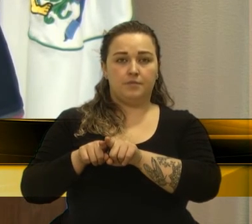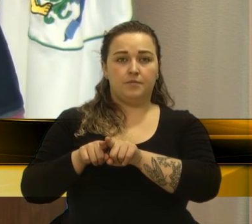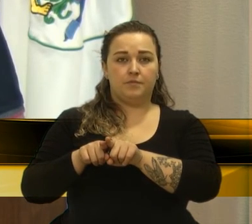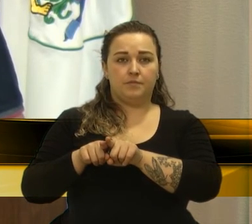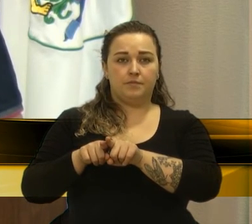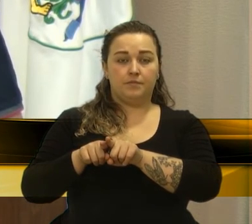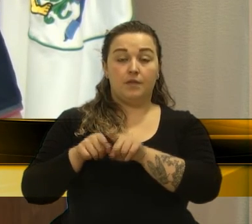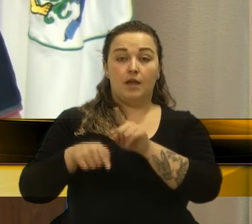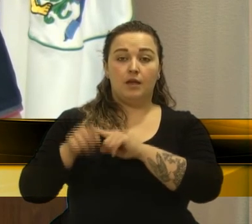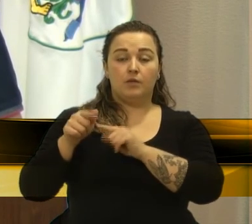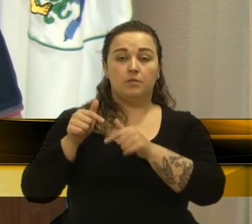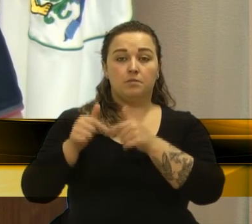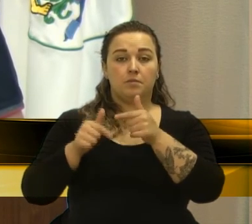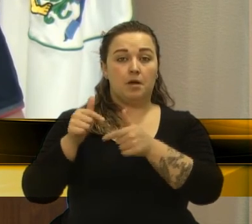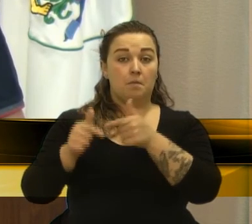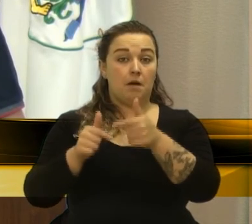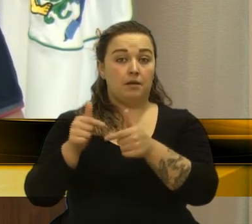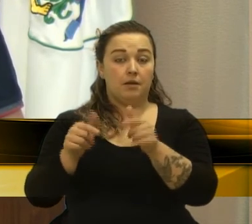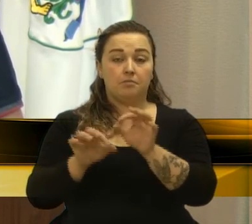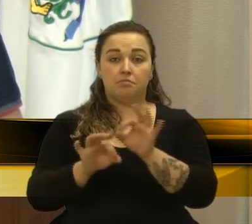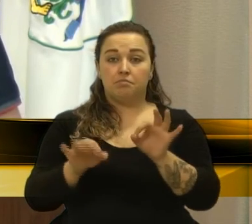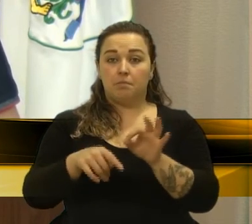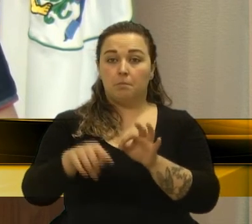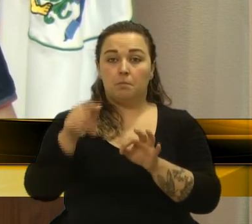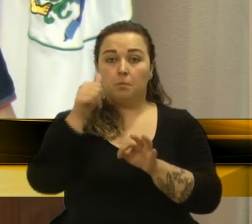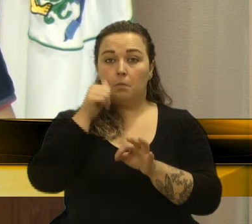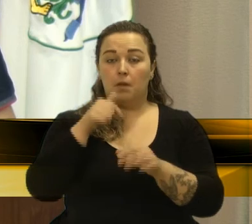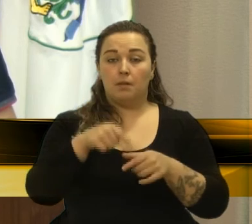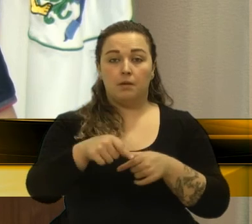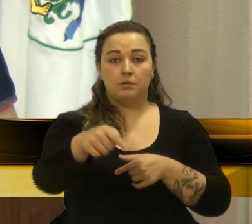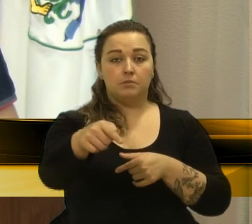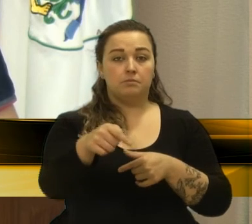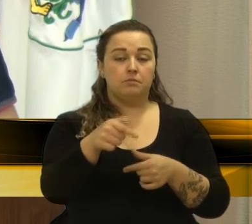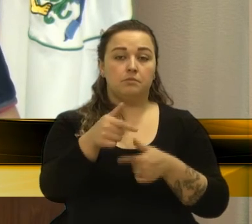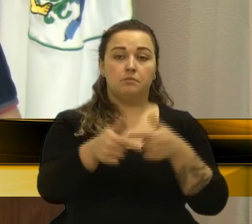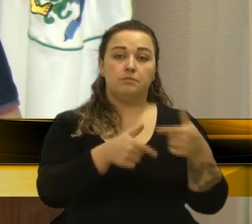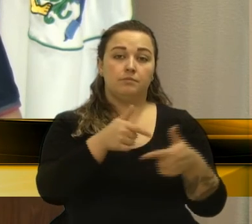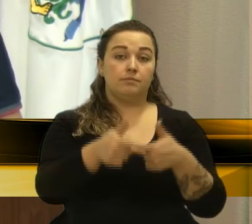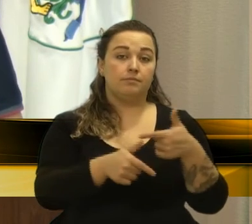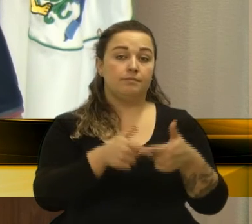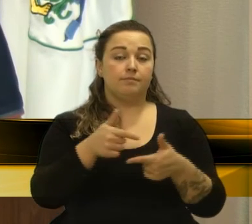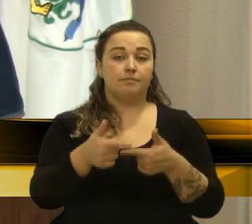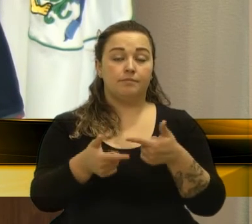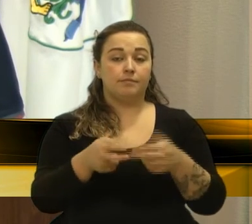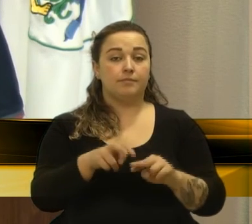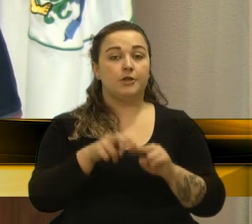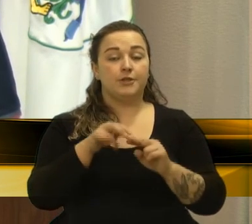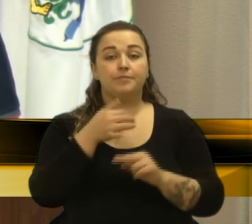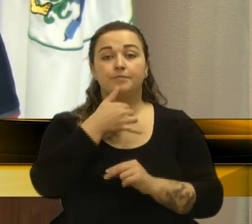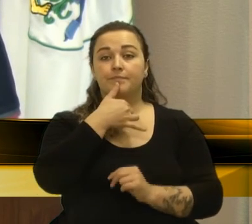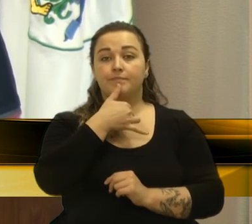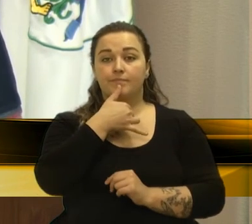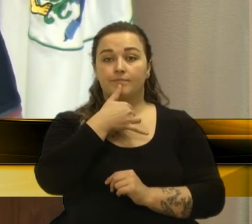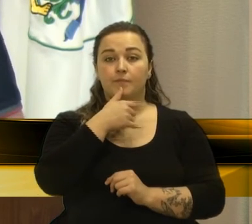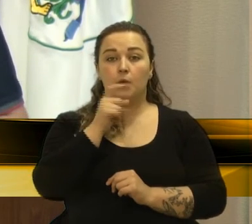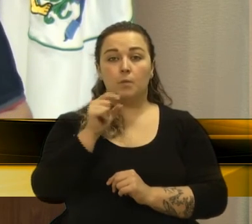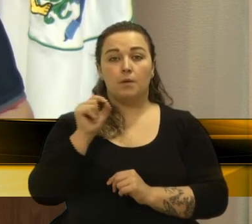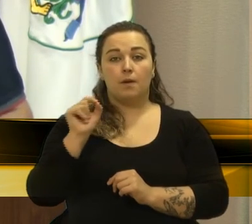indo trabalhar numa malharia, é o 4º latrocínio do ano em Caxias do Sul, então é de se lamentar que tenha acontecido